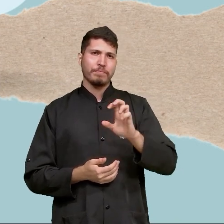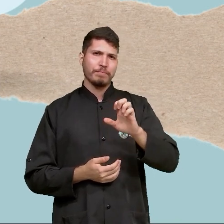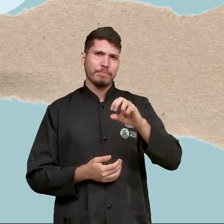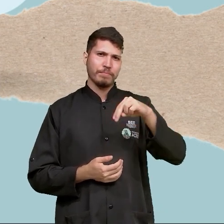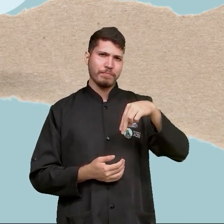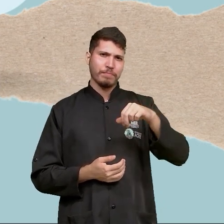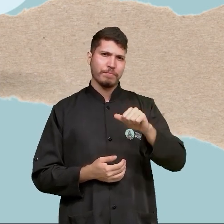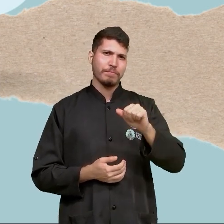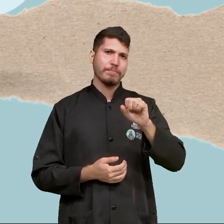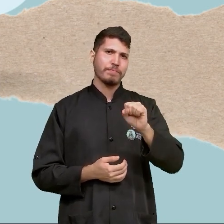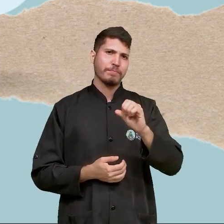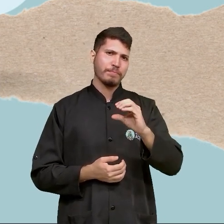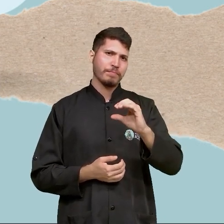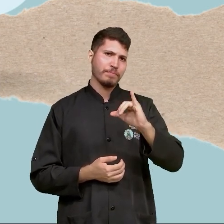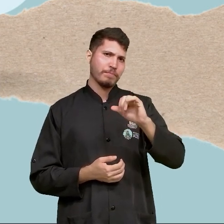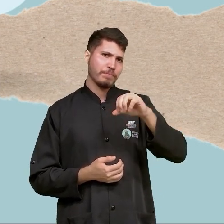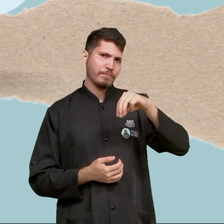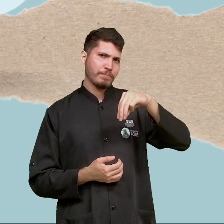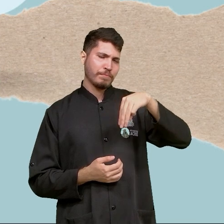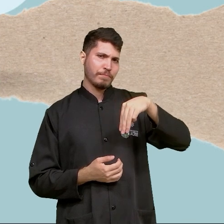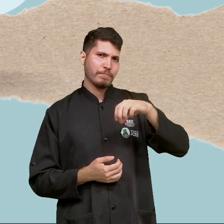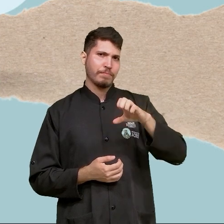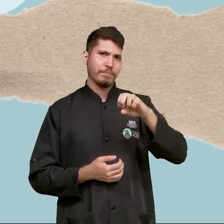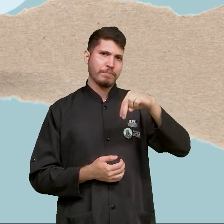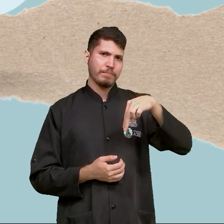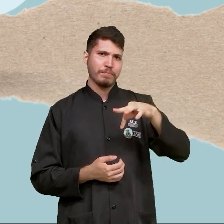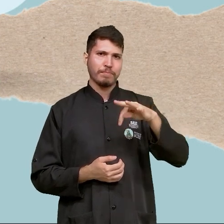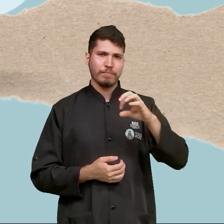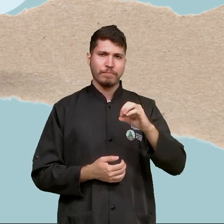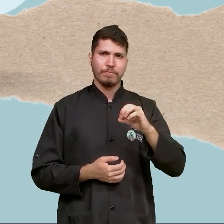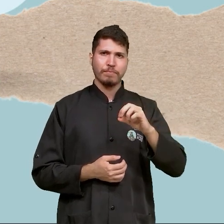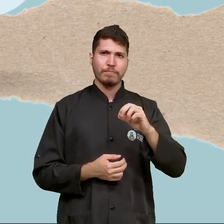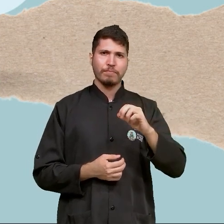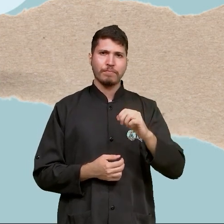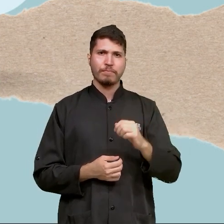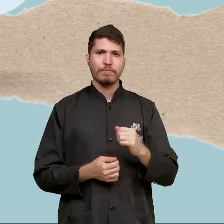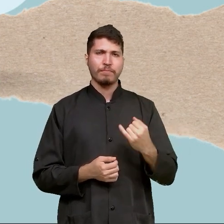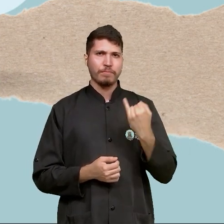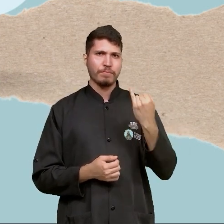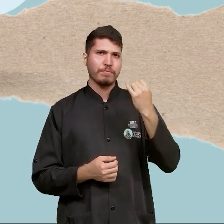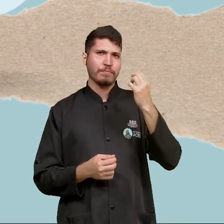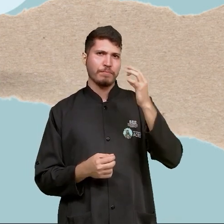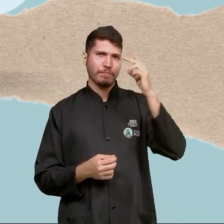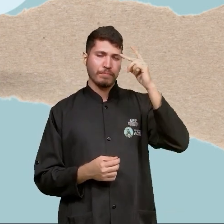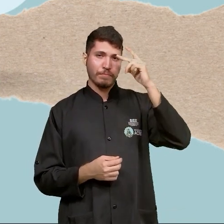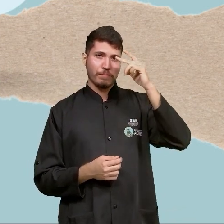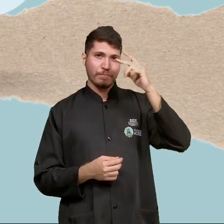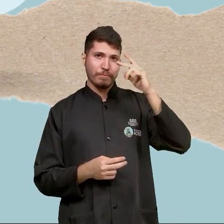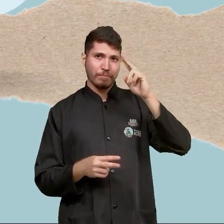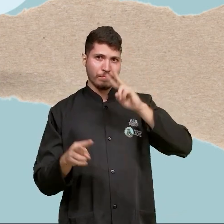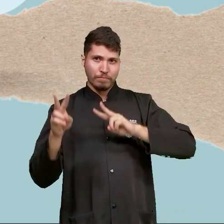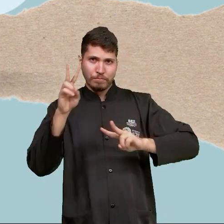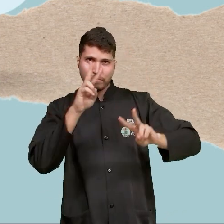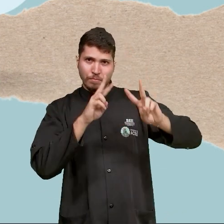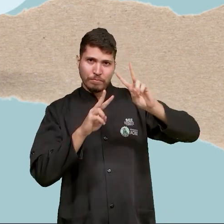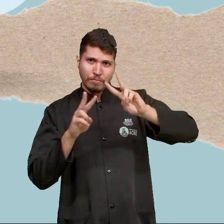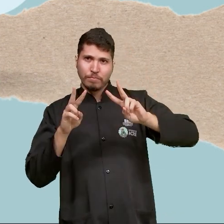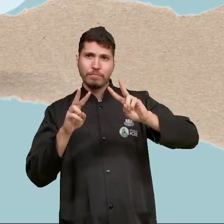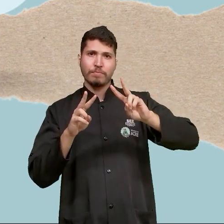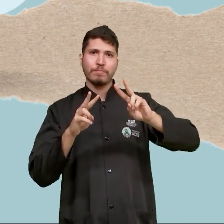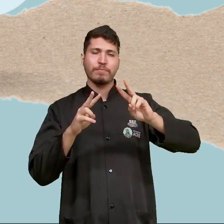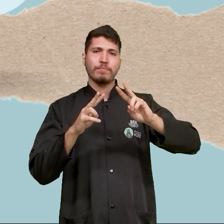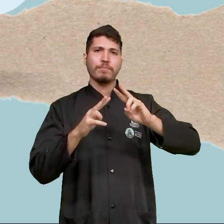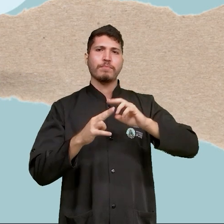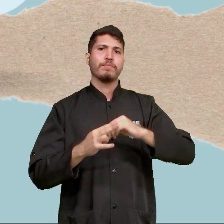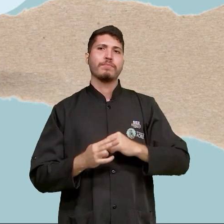precisa observar as imagens que estão conectadas ao renascimento e você deverá identificá-las. Escreva